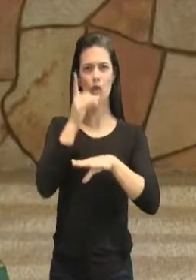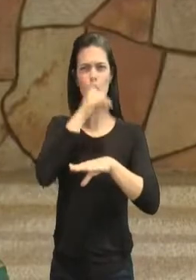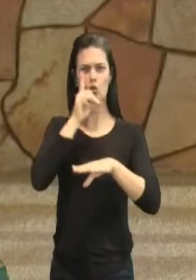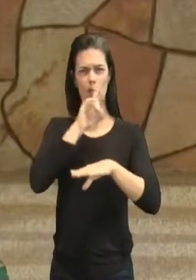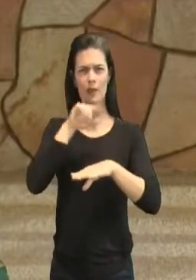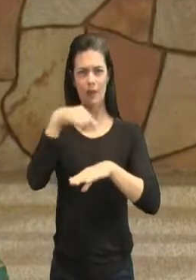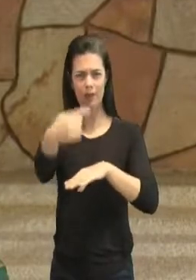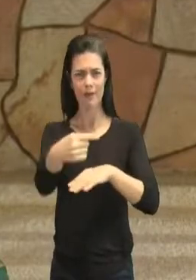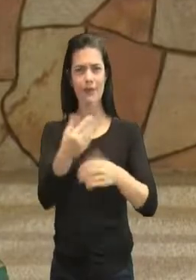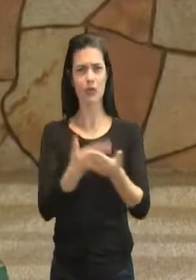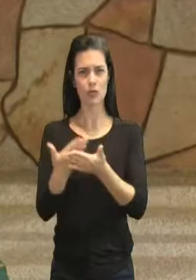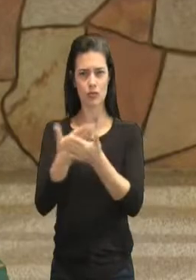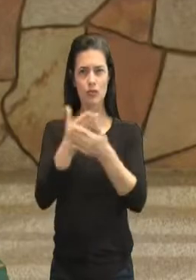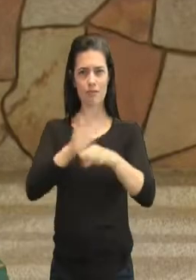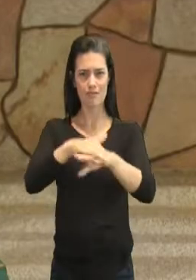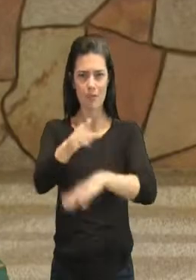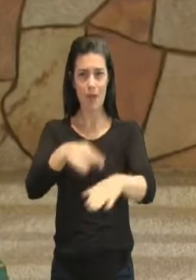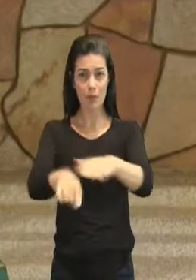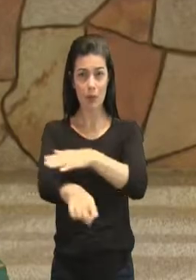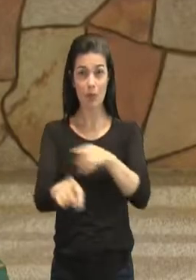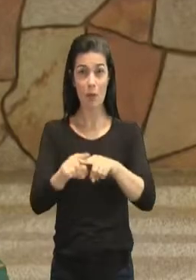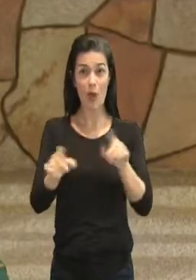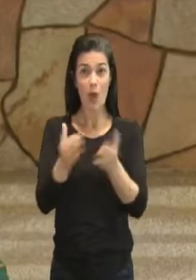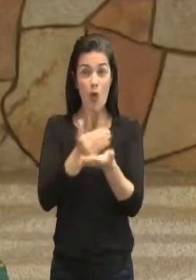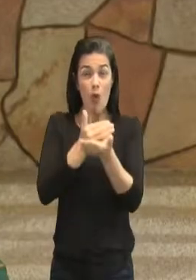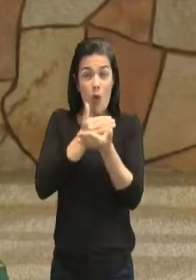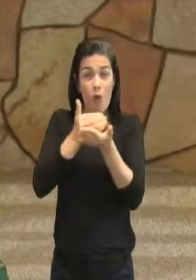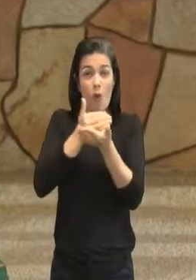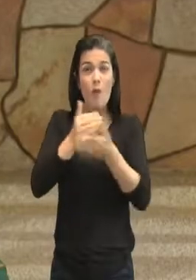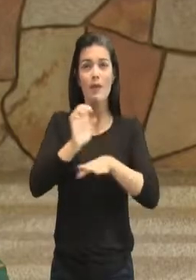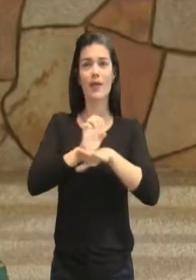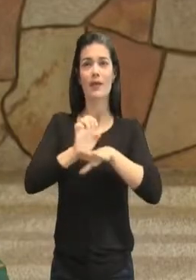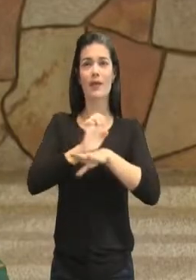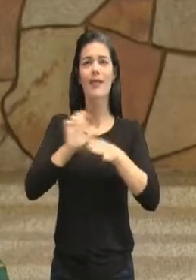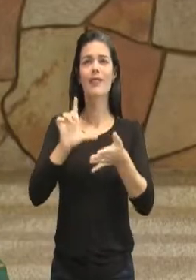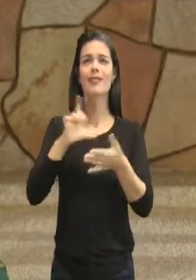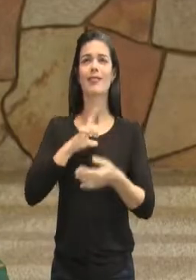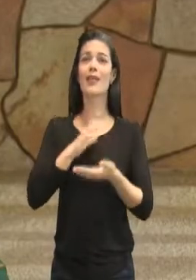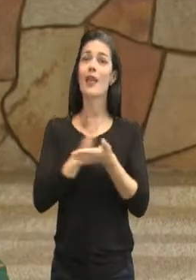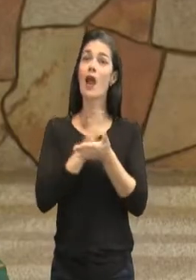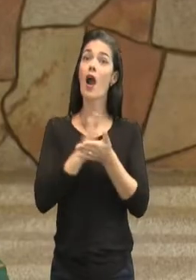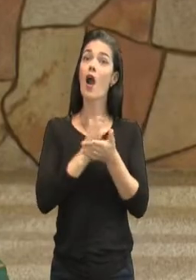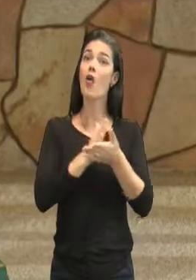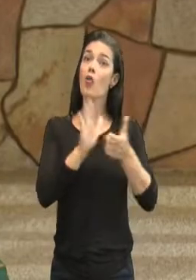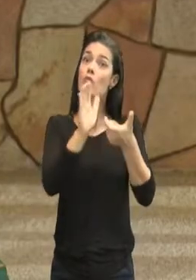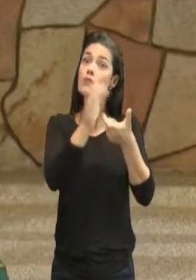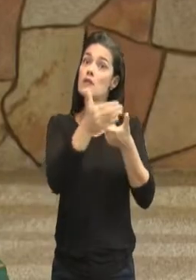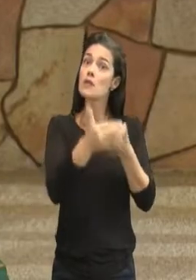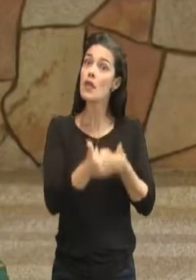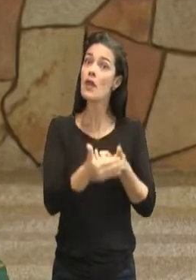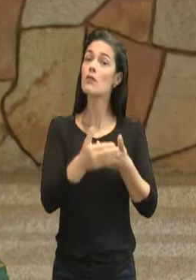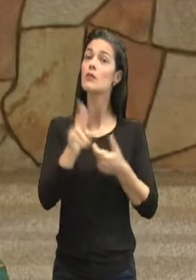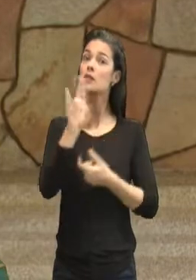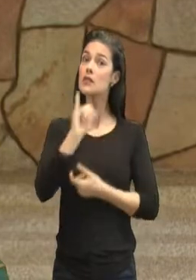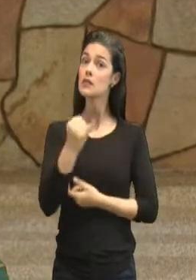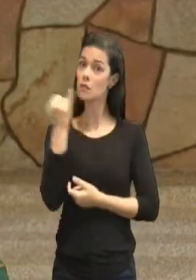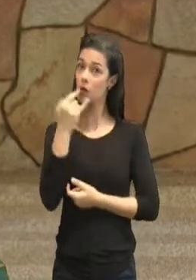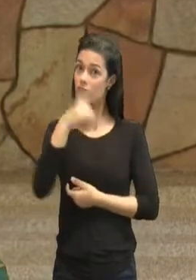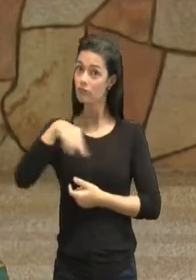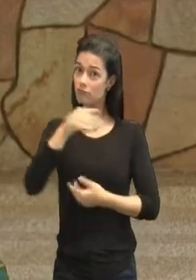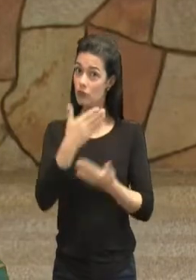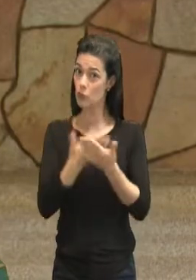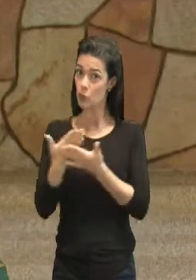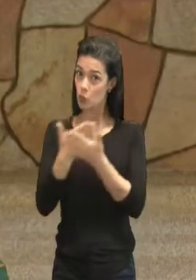domingo, mas nesse trecho inicial nós temos aqui alguns termos que são muito importantes. Eu quero ler com você rapidamente